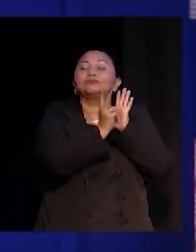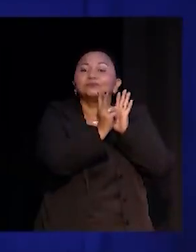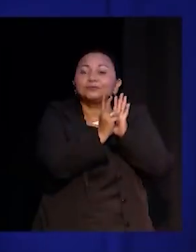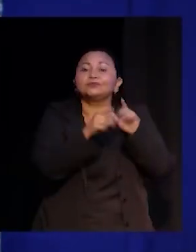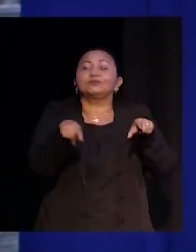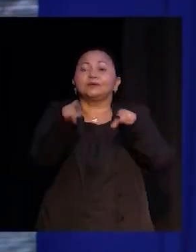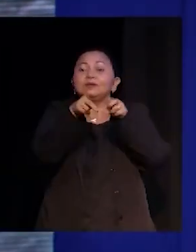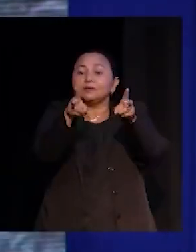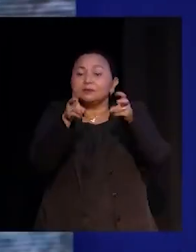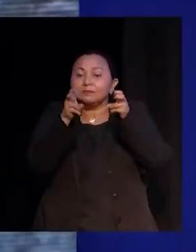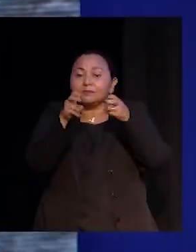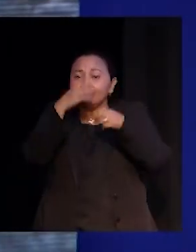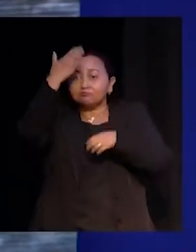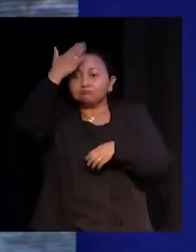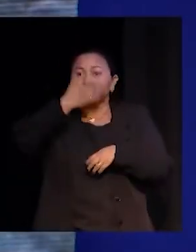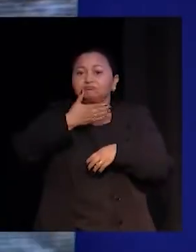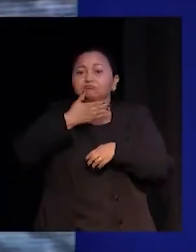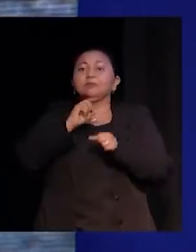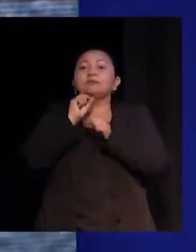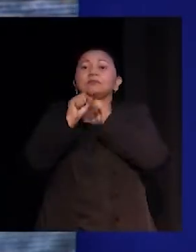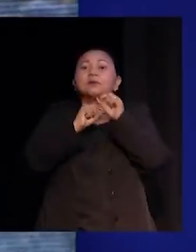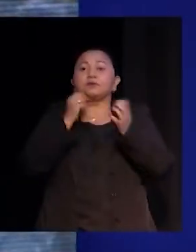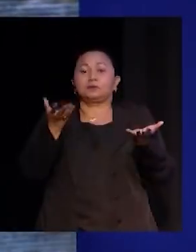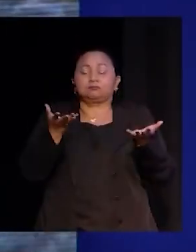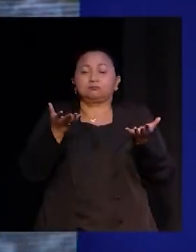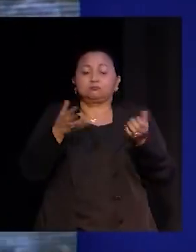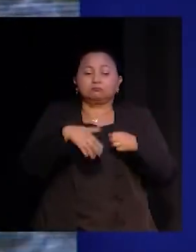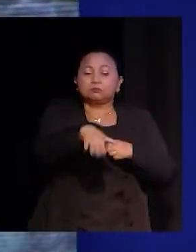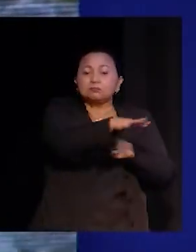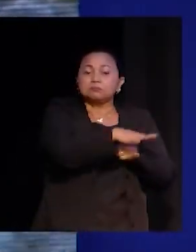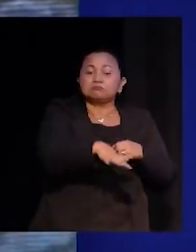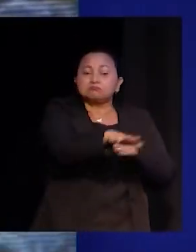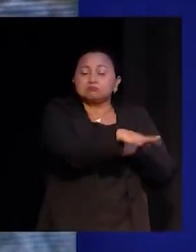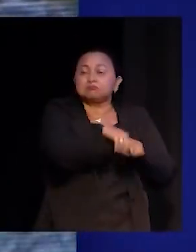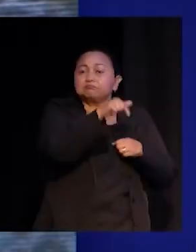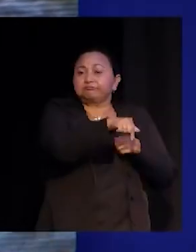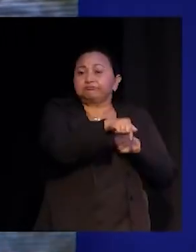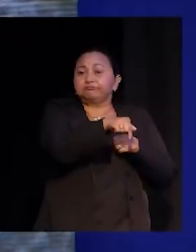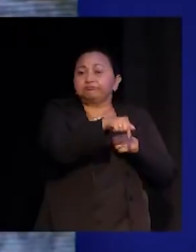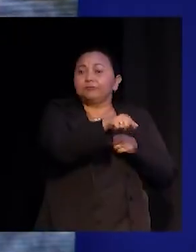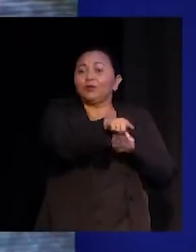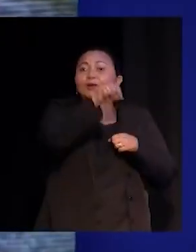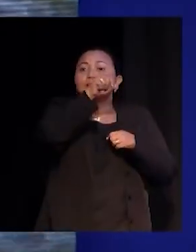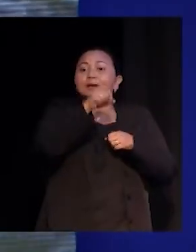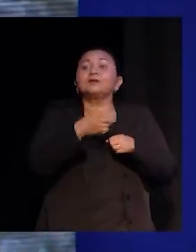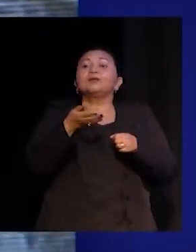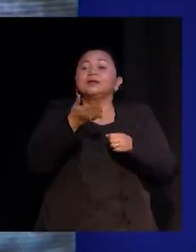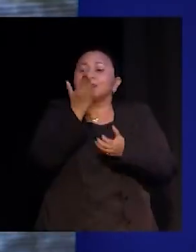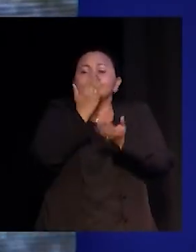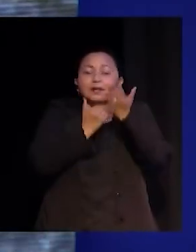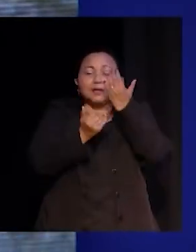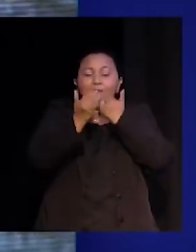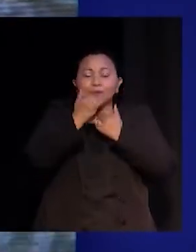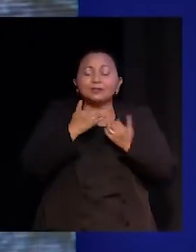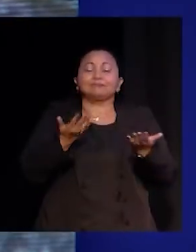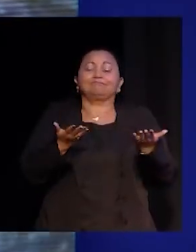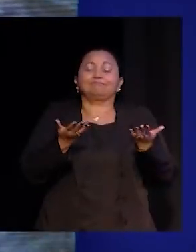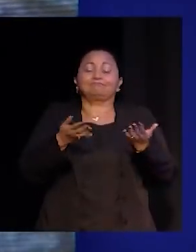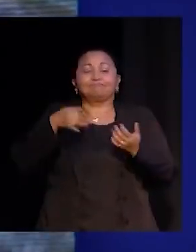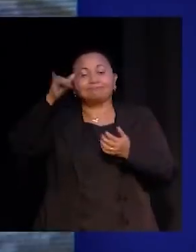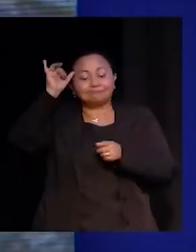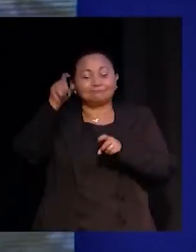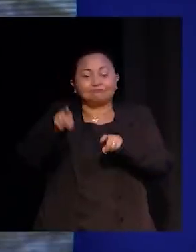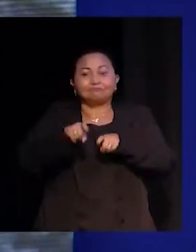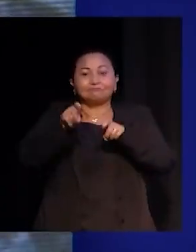de instabilidade numa área decisiva para a economia do Brasil. Essa é que é a